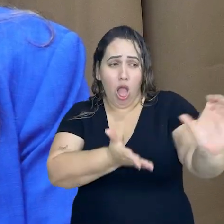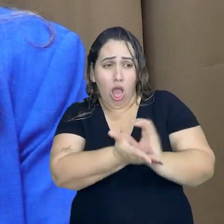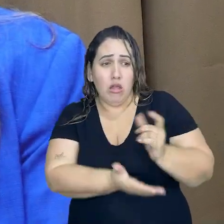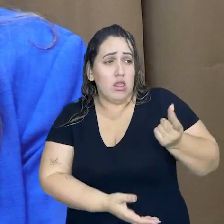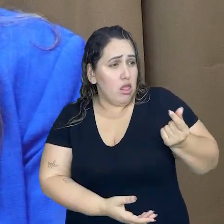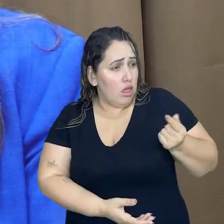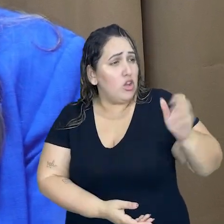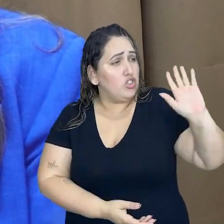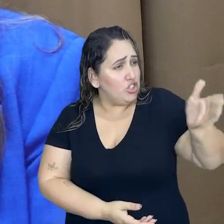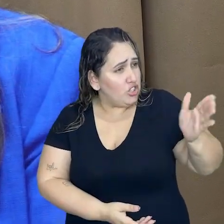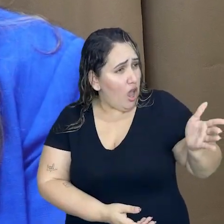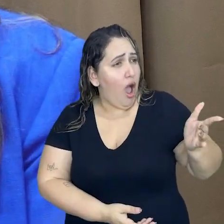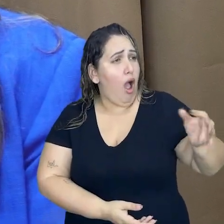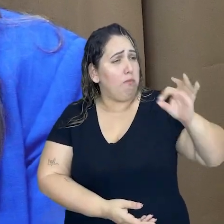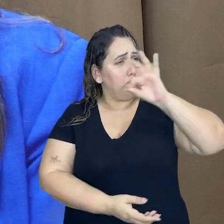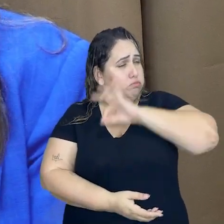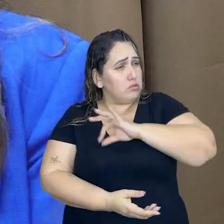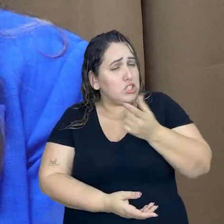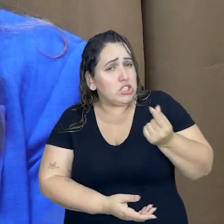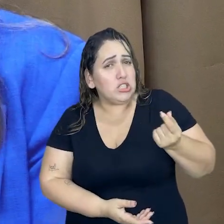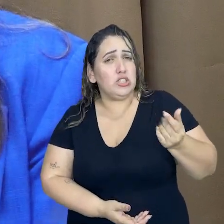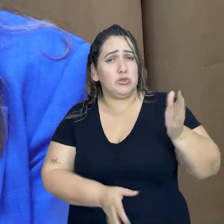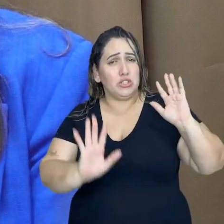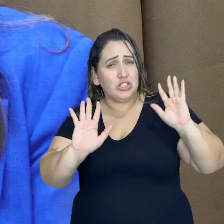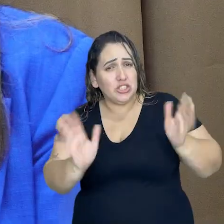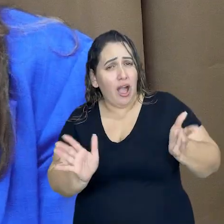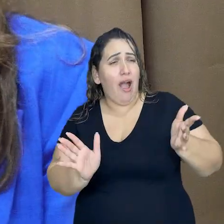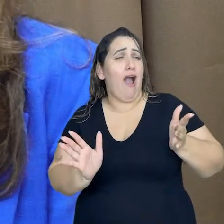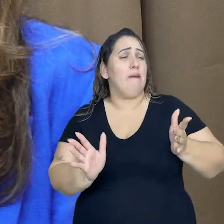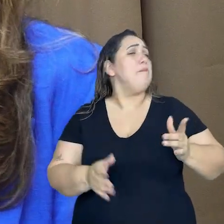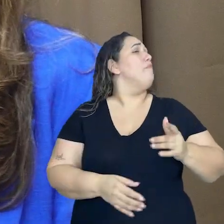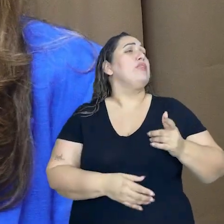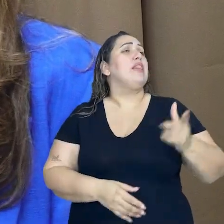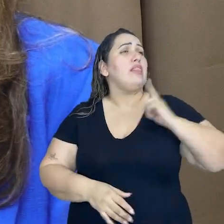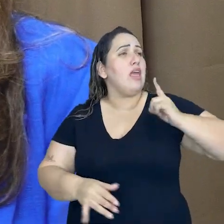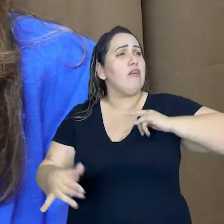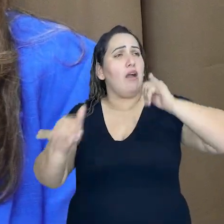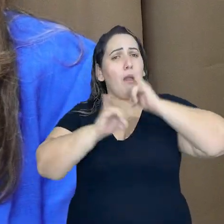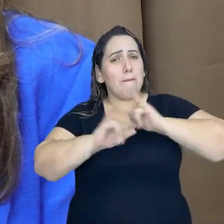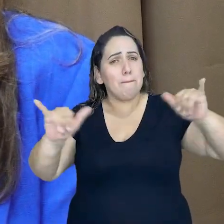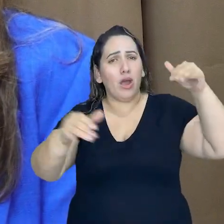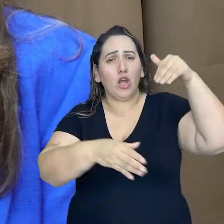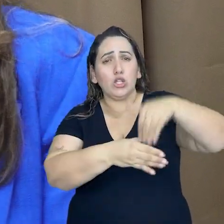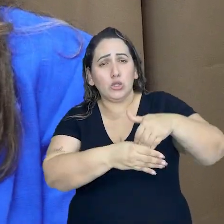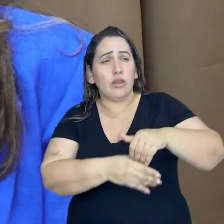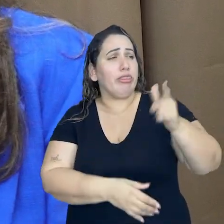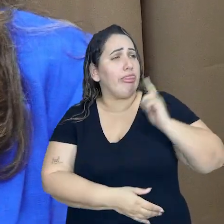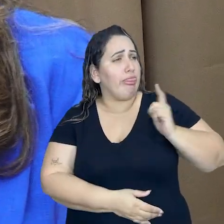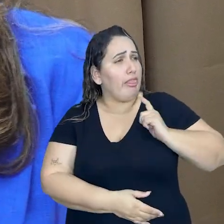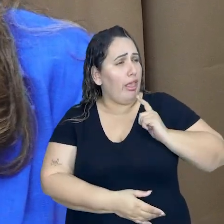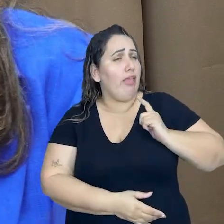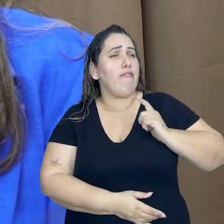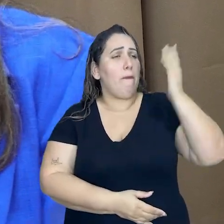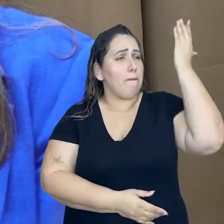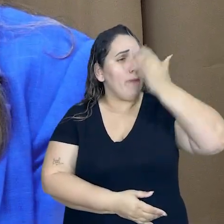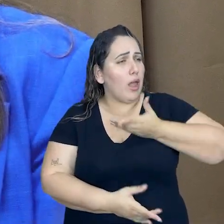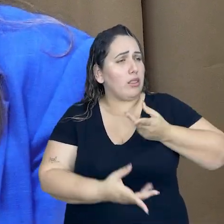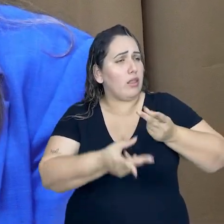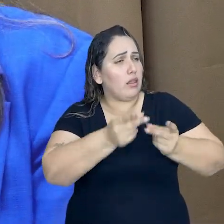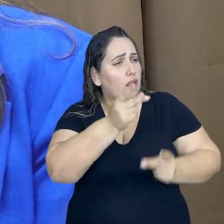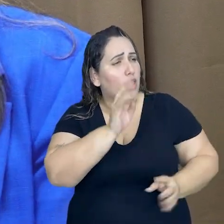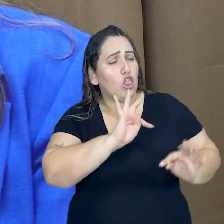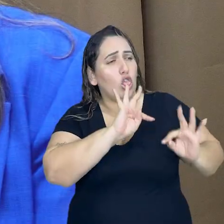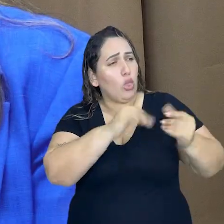burlou a legislação para candidato homem, não poderia. E aí a gente tem que todas essas pessoas que